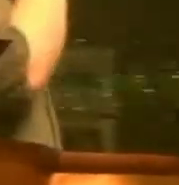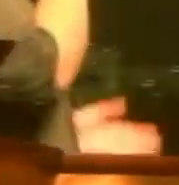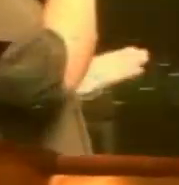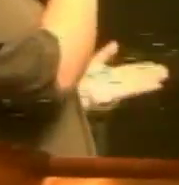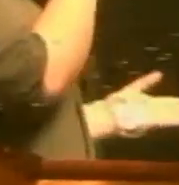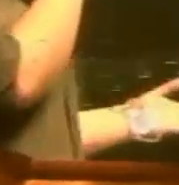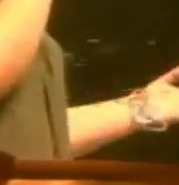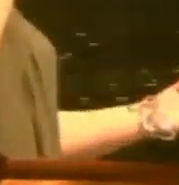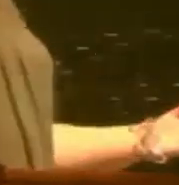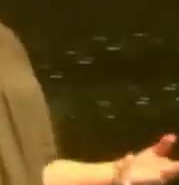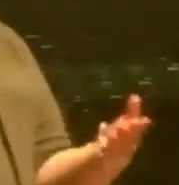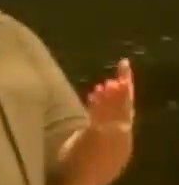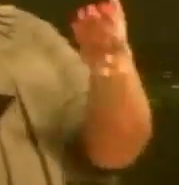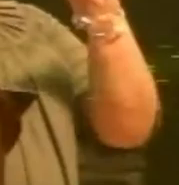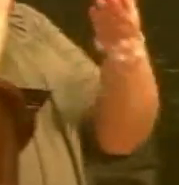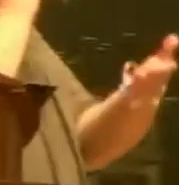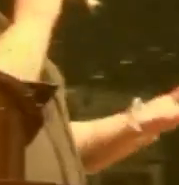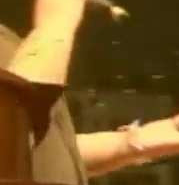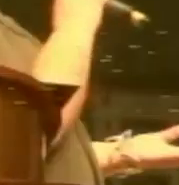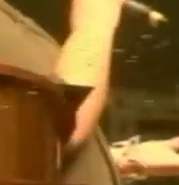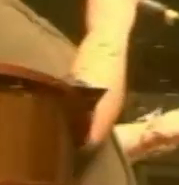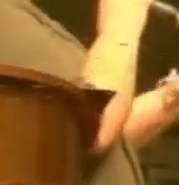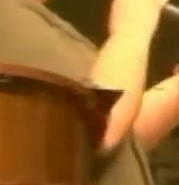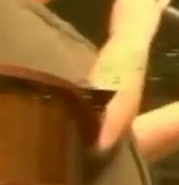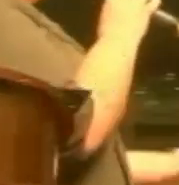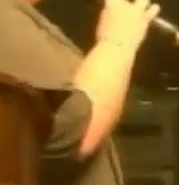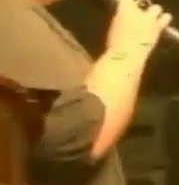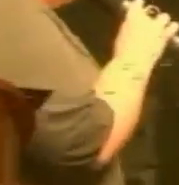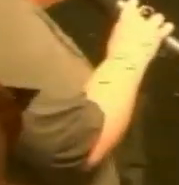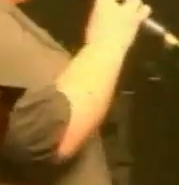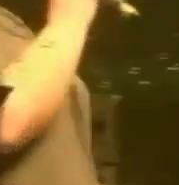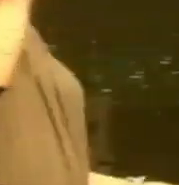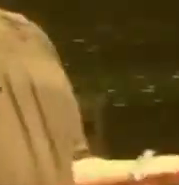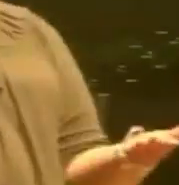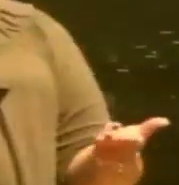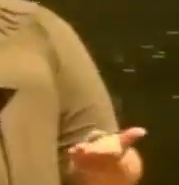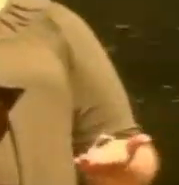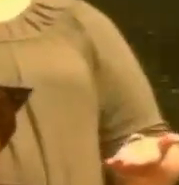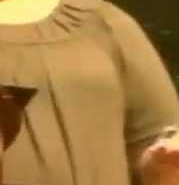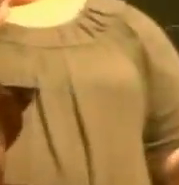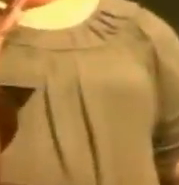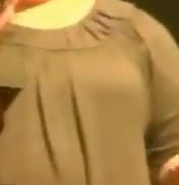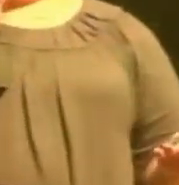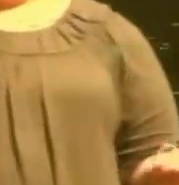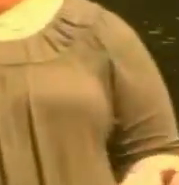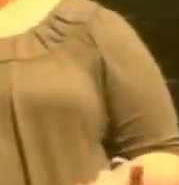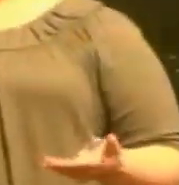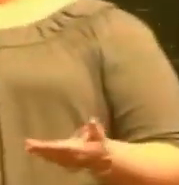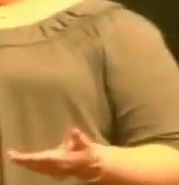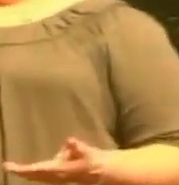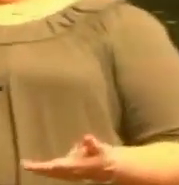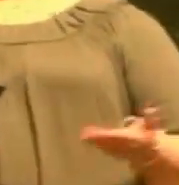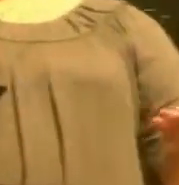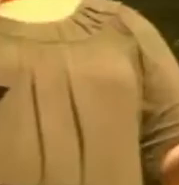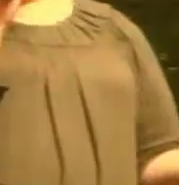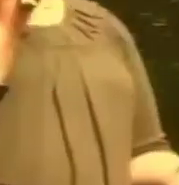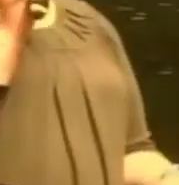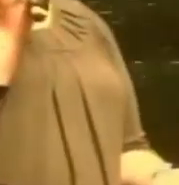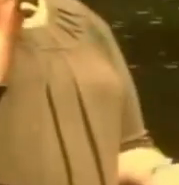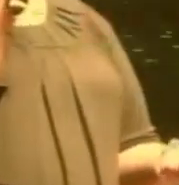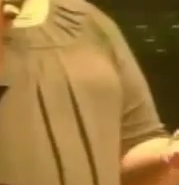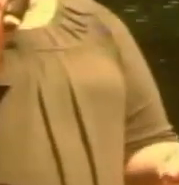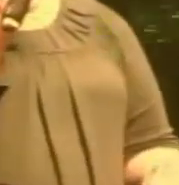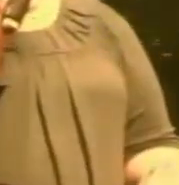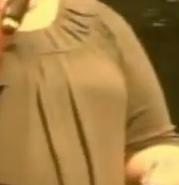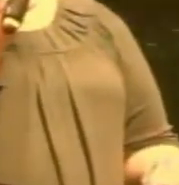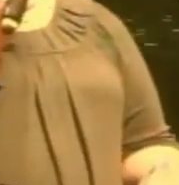que esse dia chegaria, o dia do andaime no meio da igreja. Esse dia chegou. Glória a